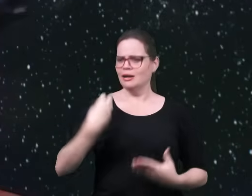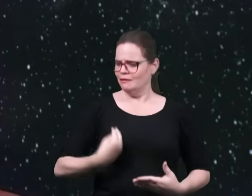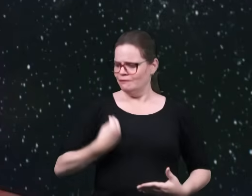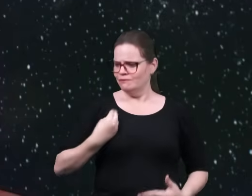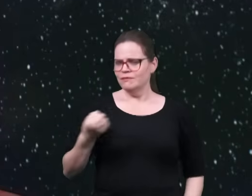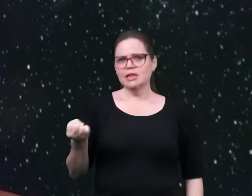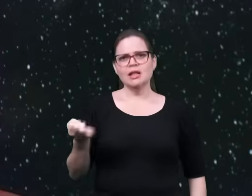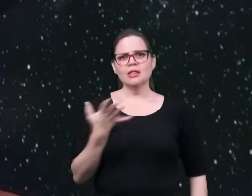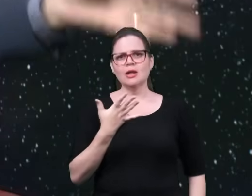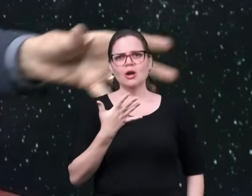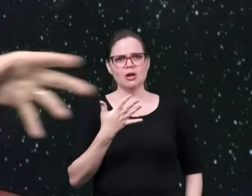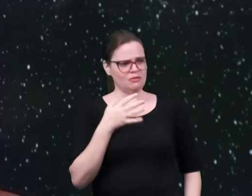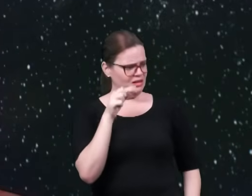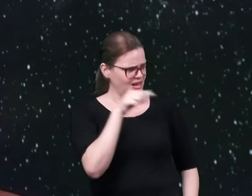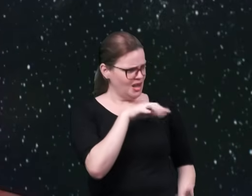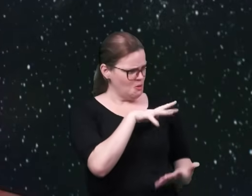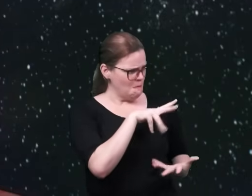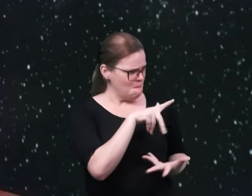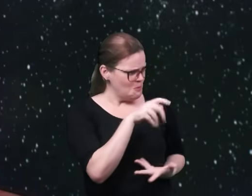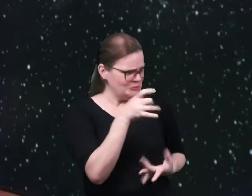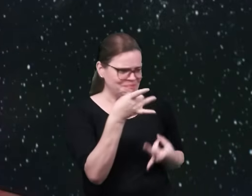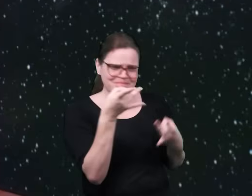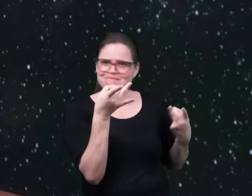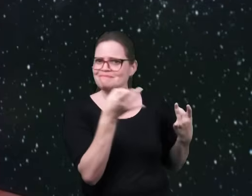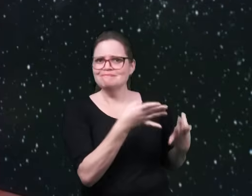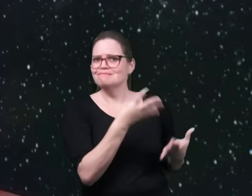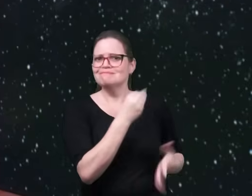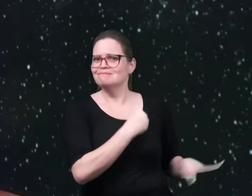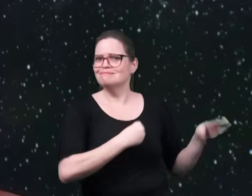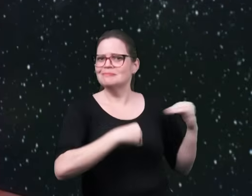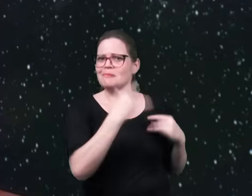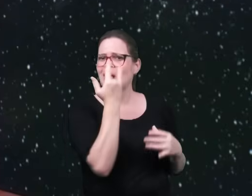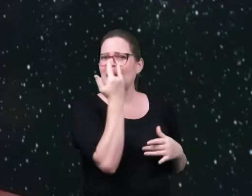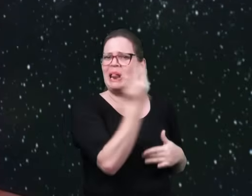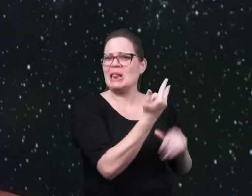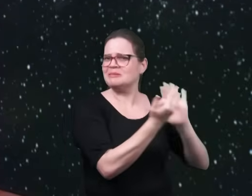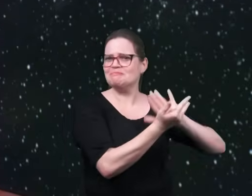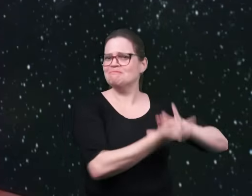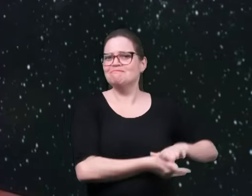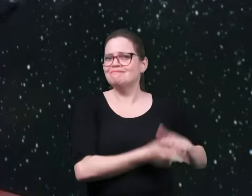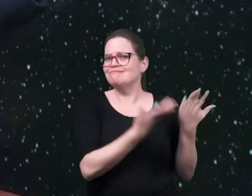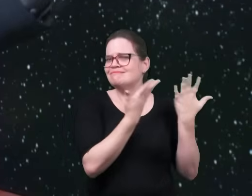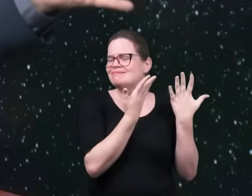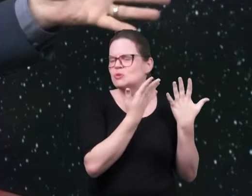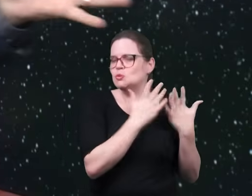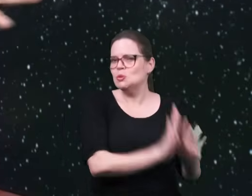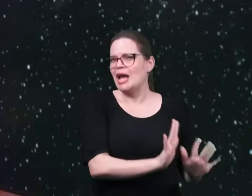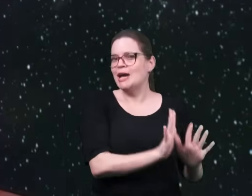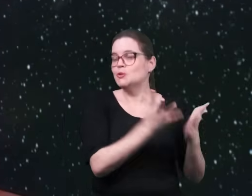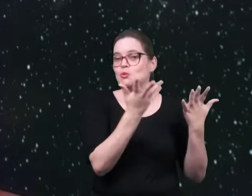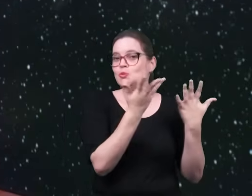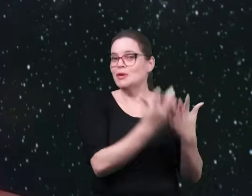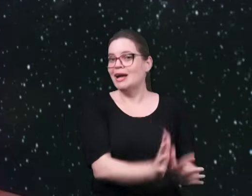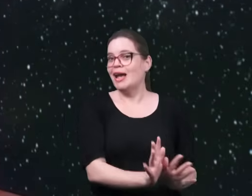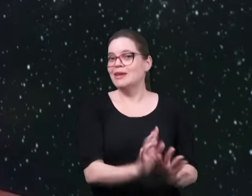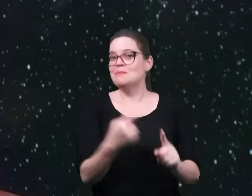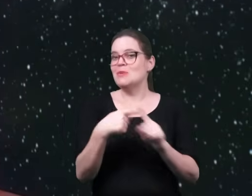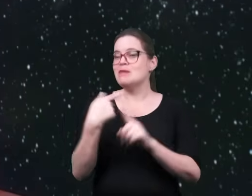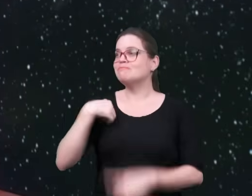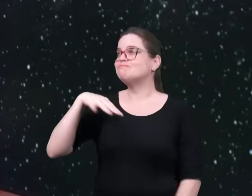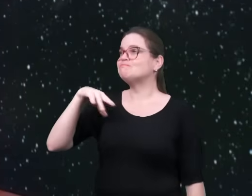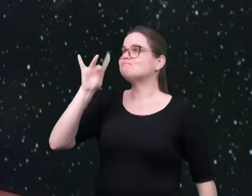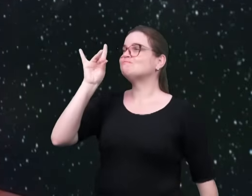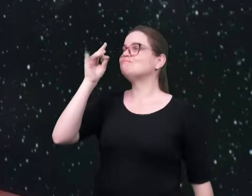renuncia ao mundo, à sua carne, às coisas que fazem separação entre o homem e Deus,